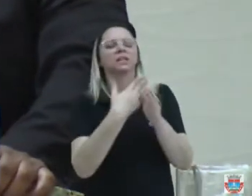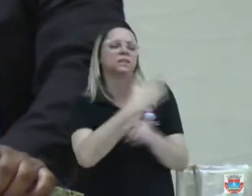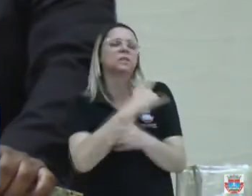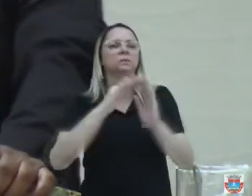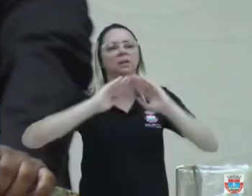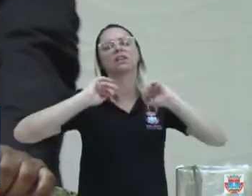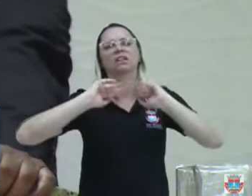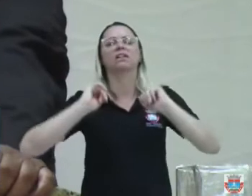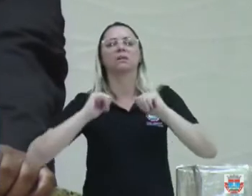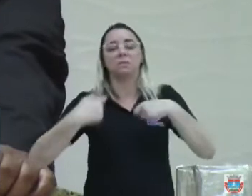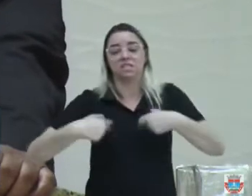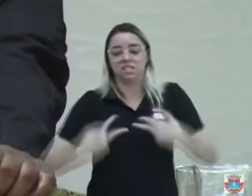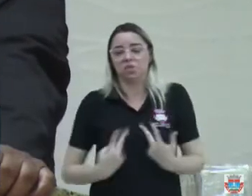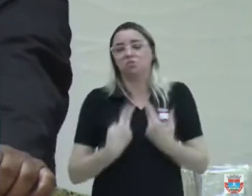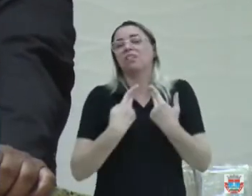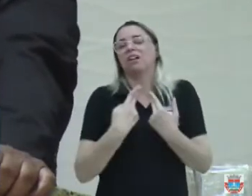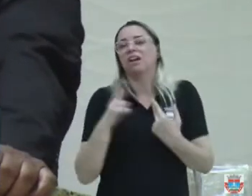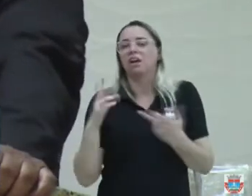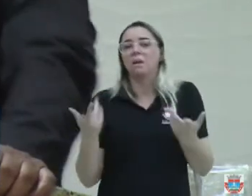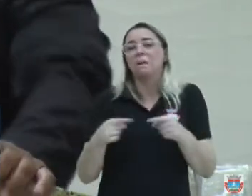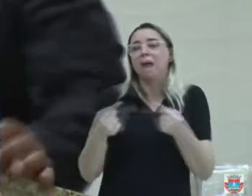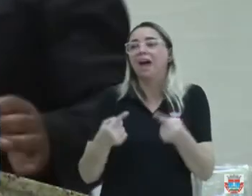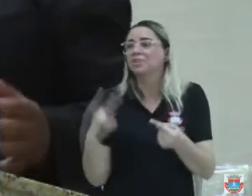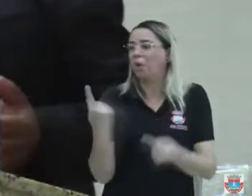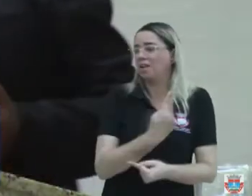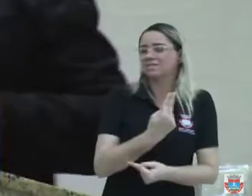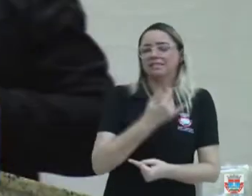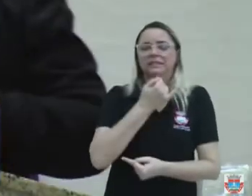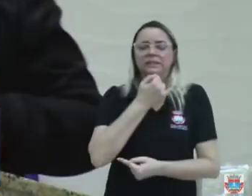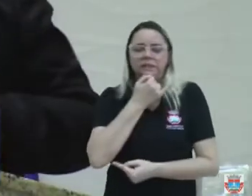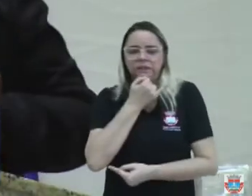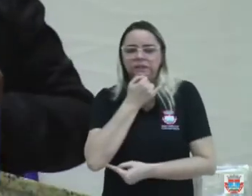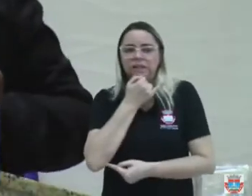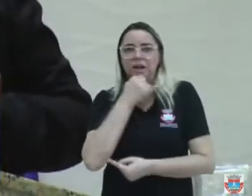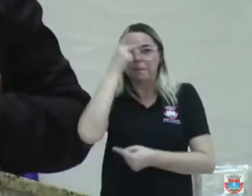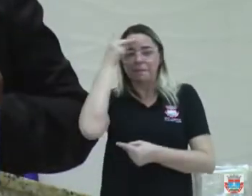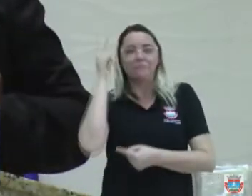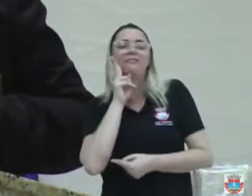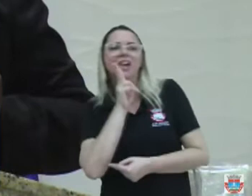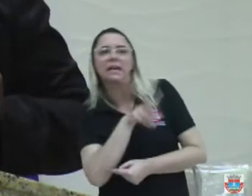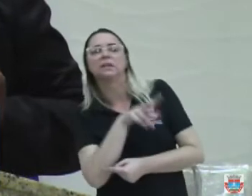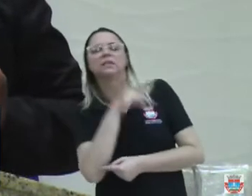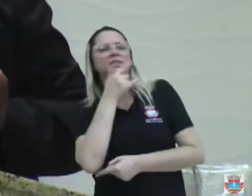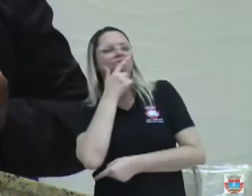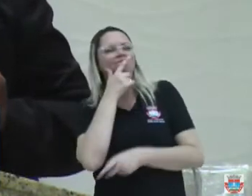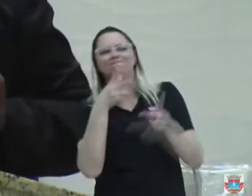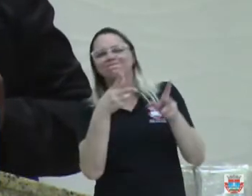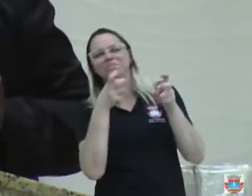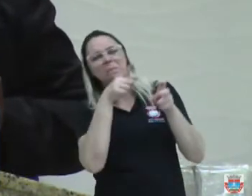Excelência, por a gente ver pessoas fazendo bingo para pagar uma cirurgia,